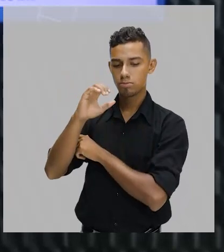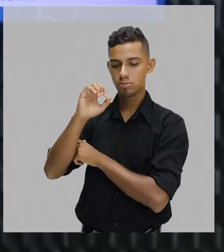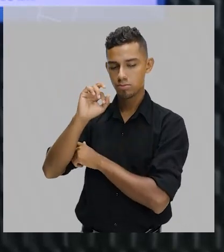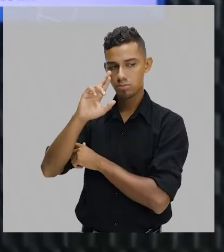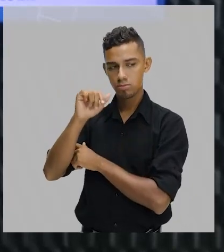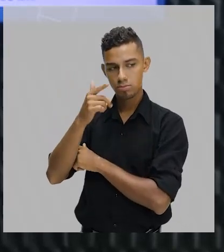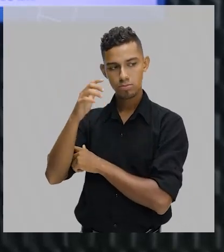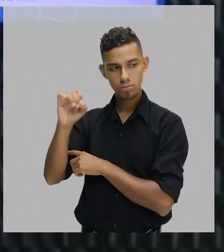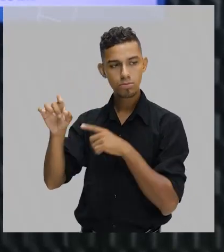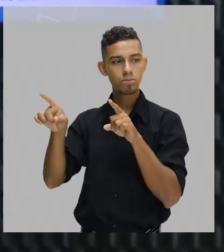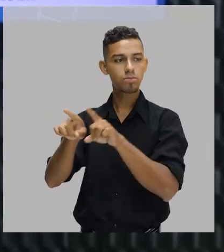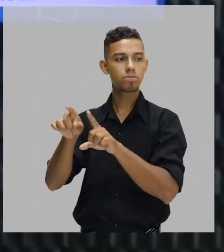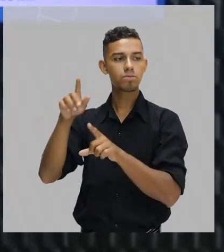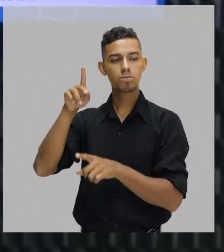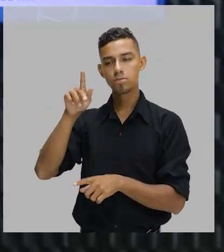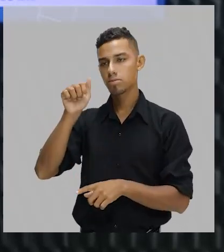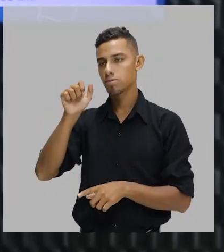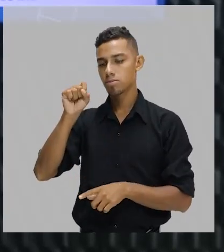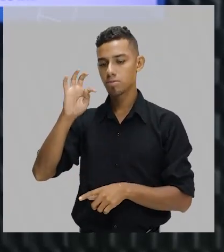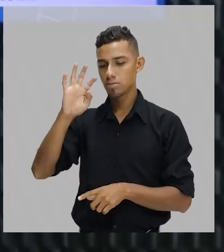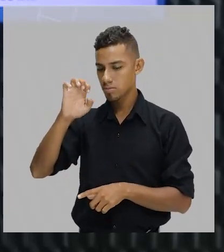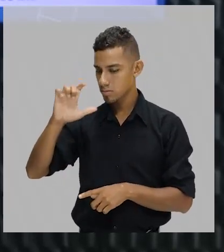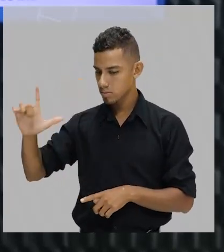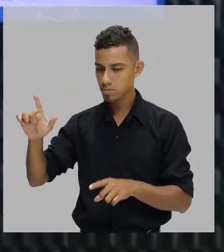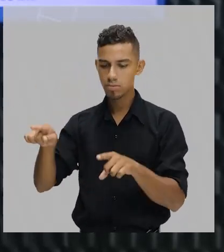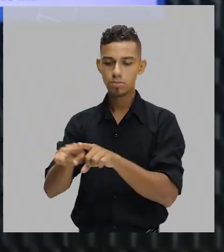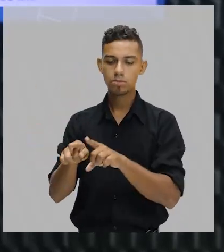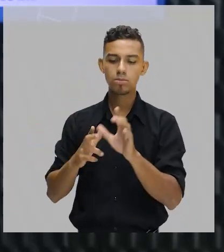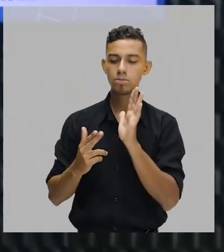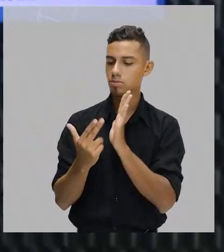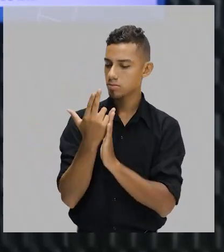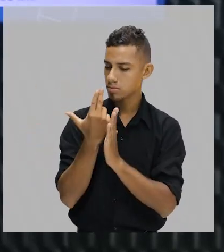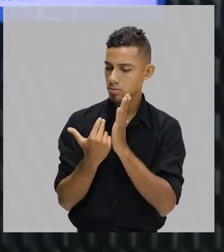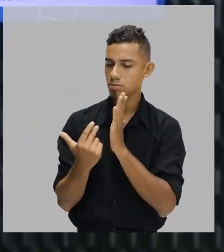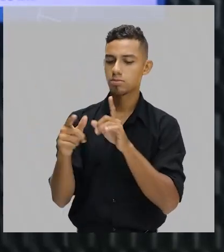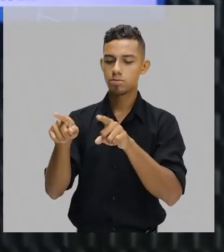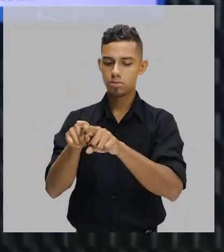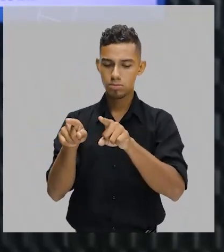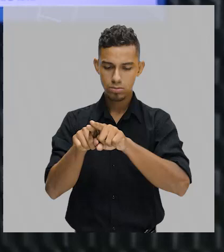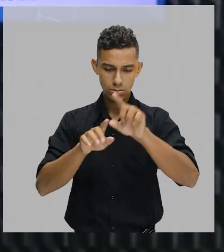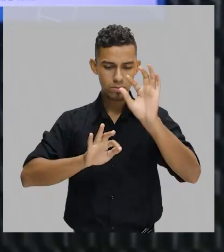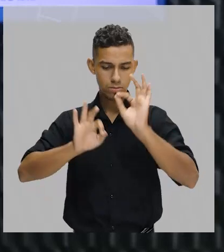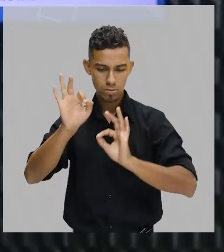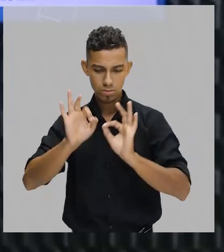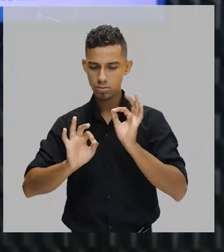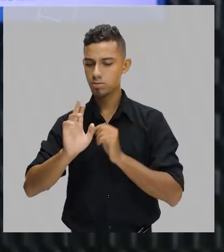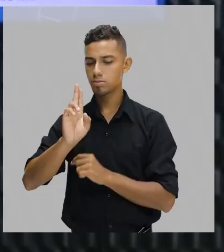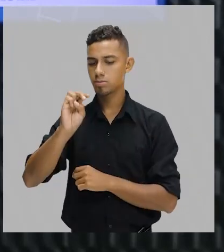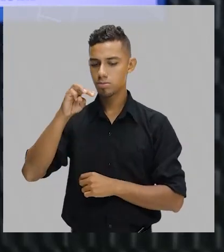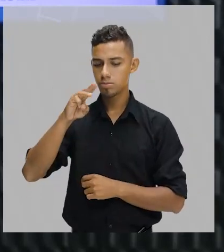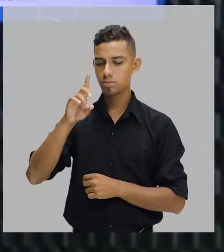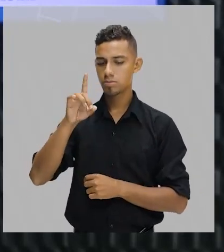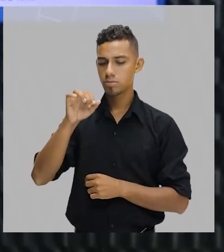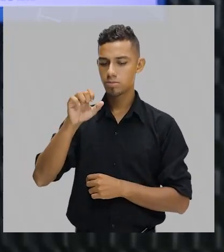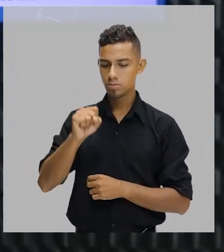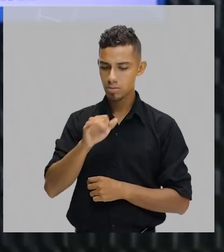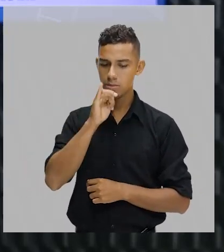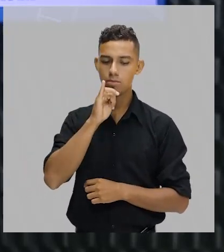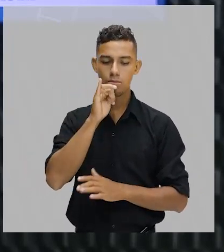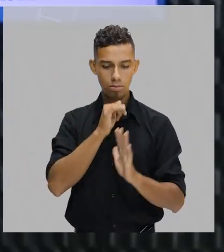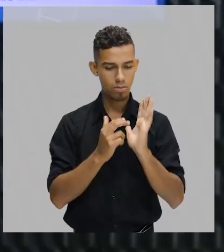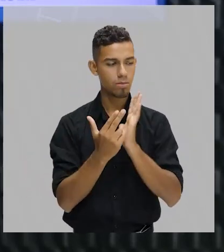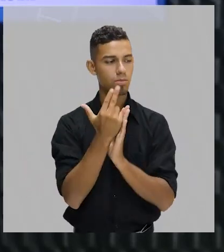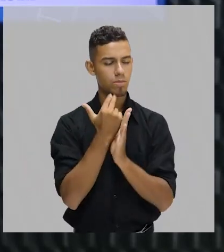cor, pastel, ponta de prata, desenho de tesouro, e os materiais meio úmidos, desenhos à tinta e penas